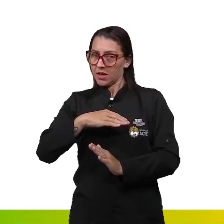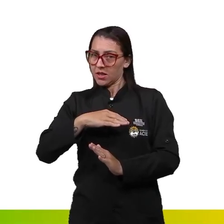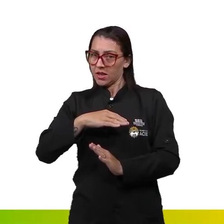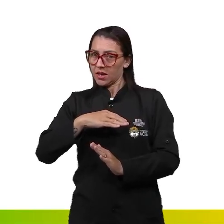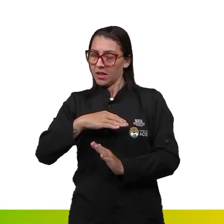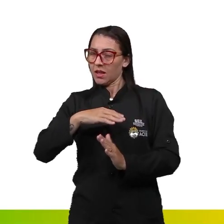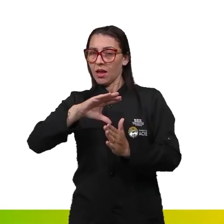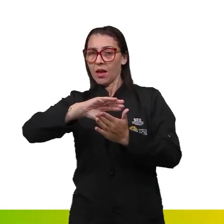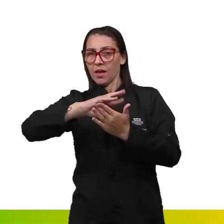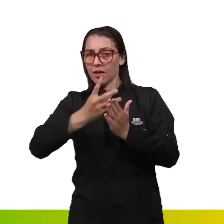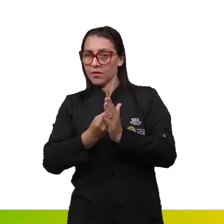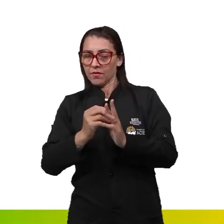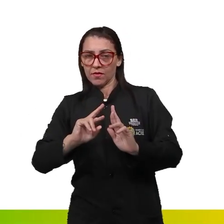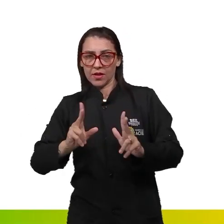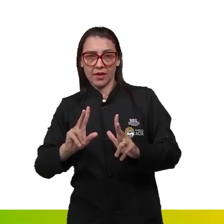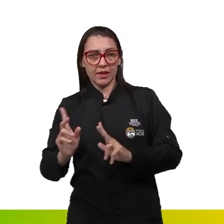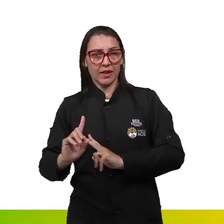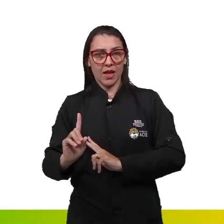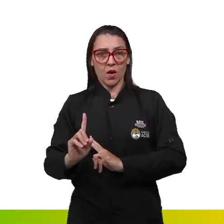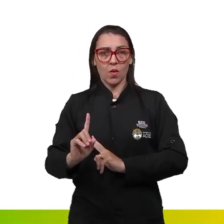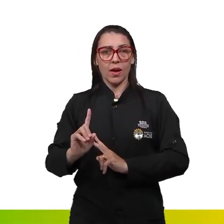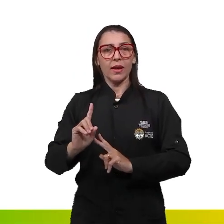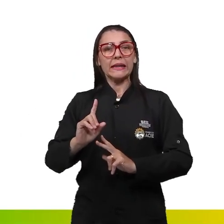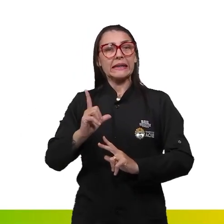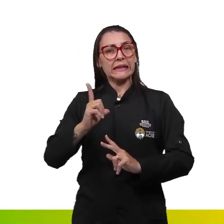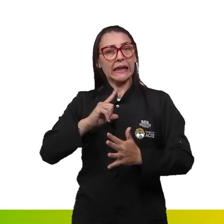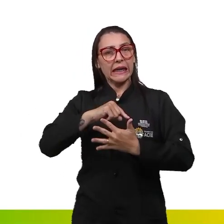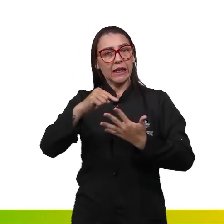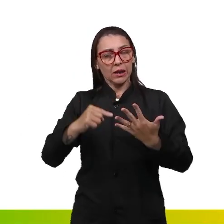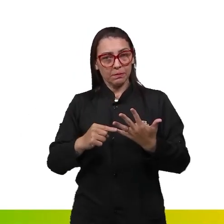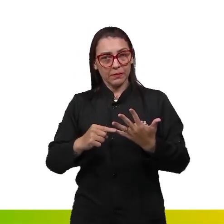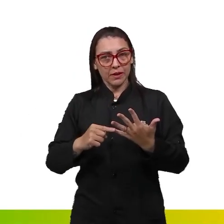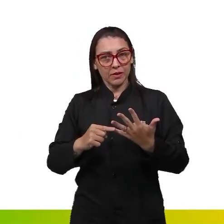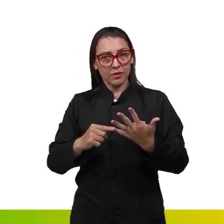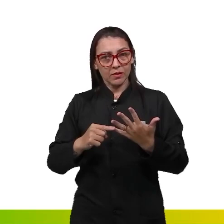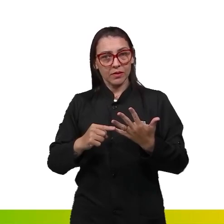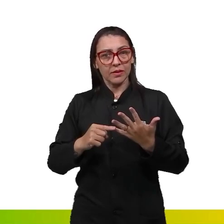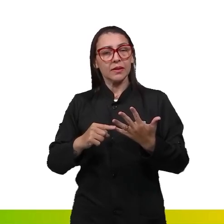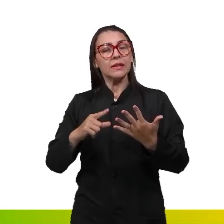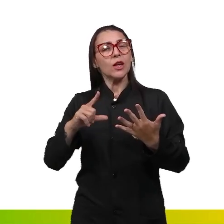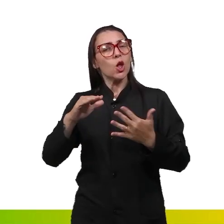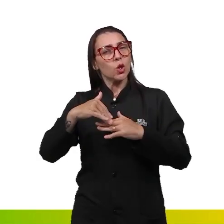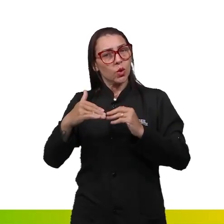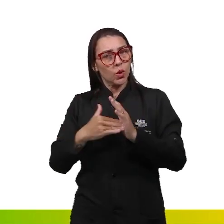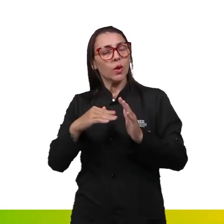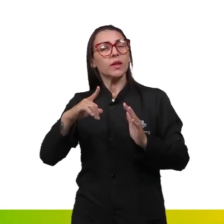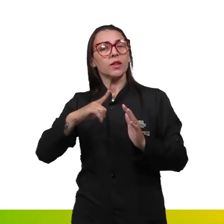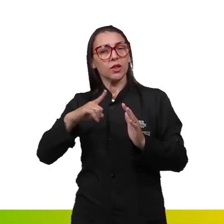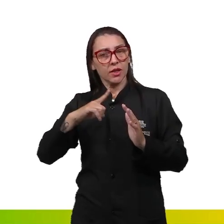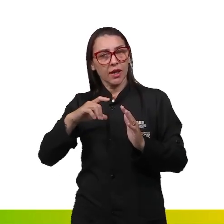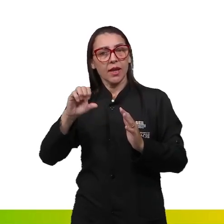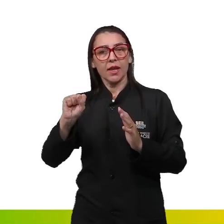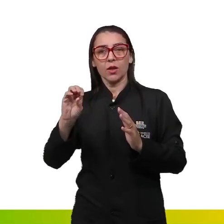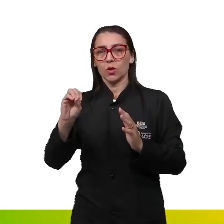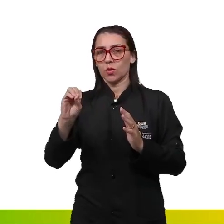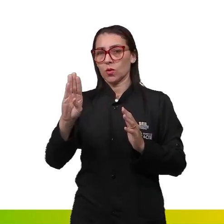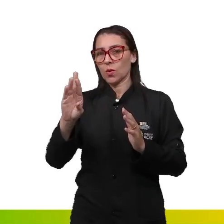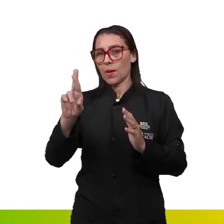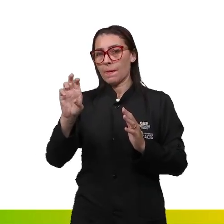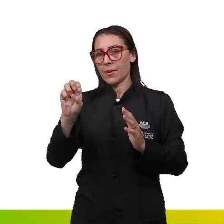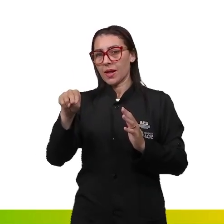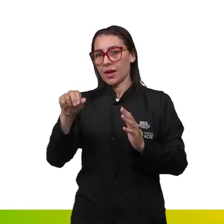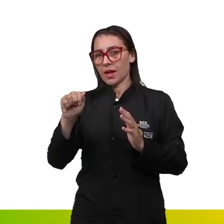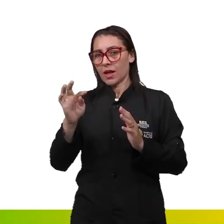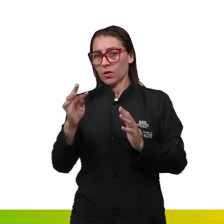Amazônia. Nenhuma tem elemento sobrenatural. O contrário, todas têm elemento sobrenatural. Todas são de